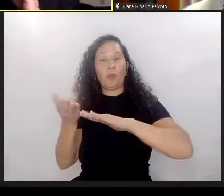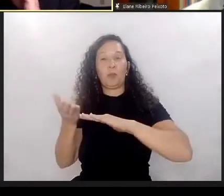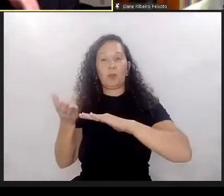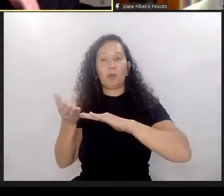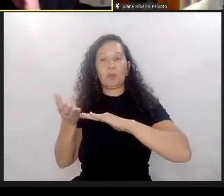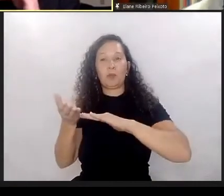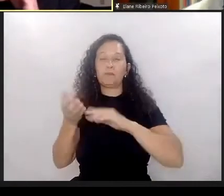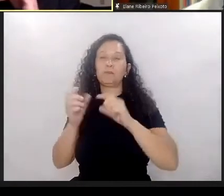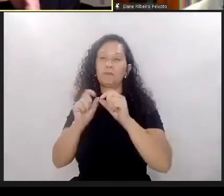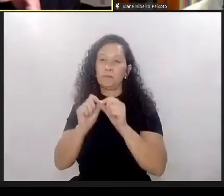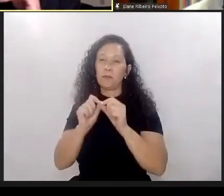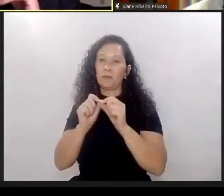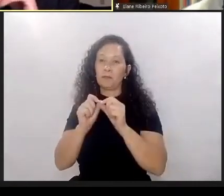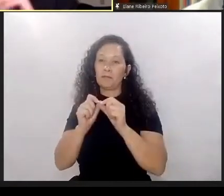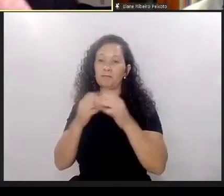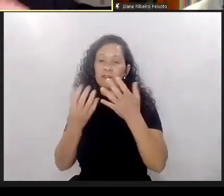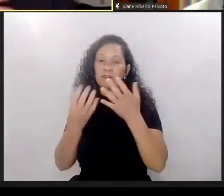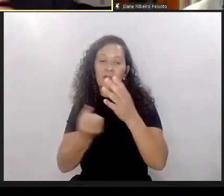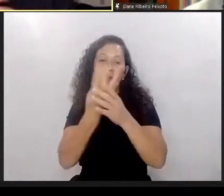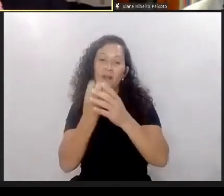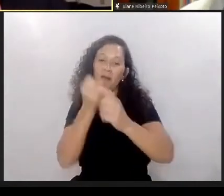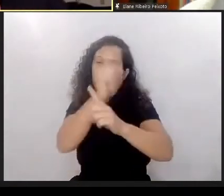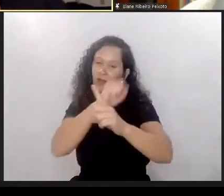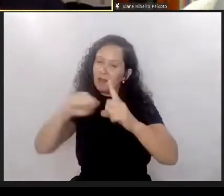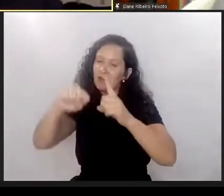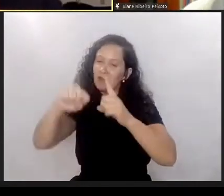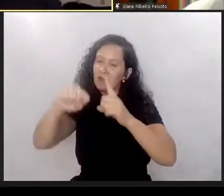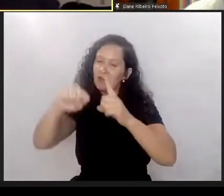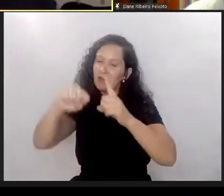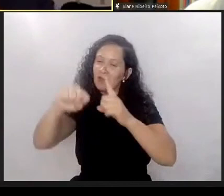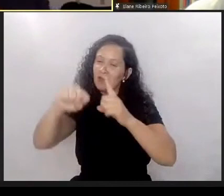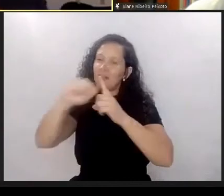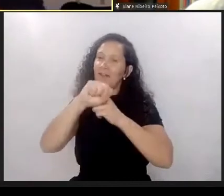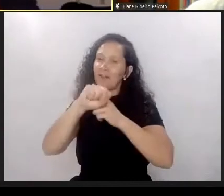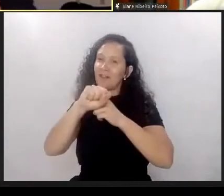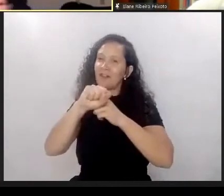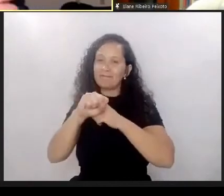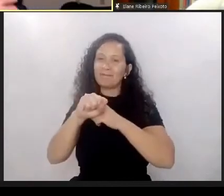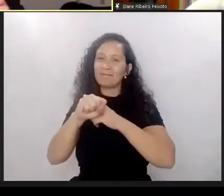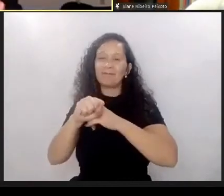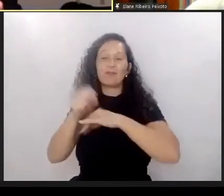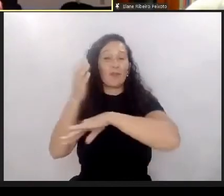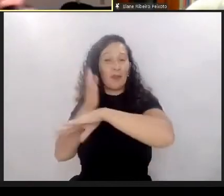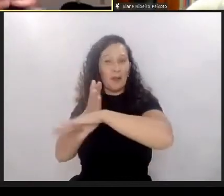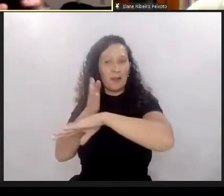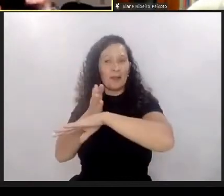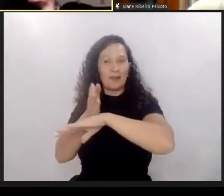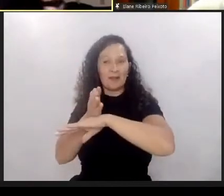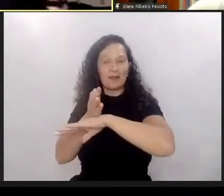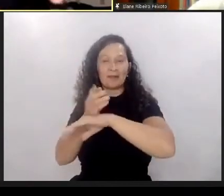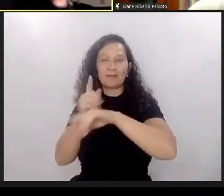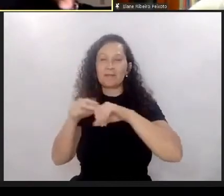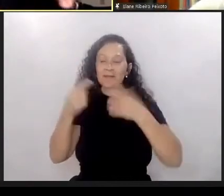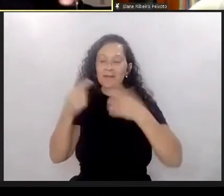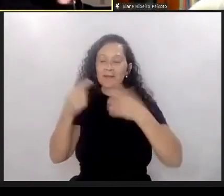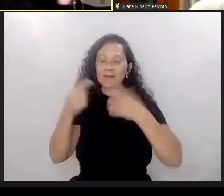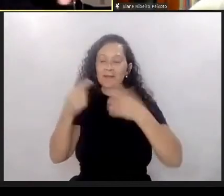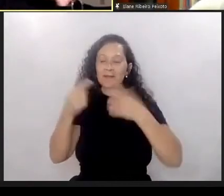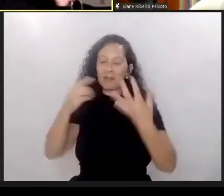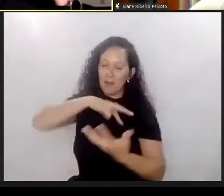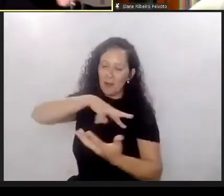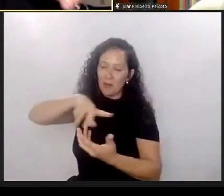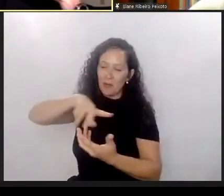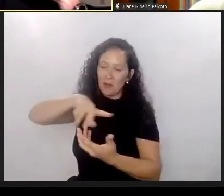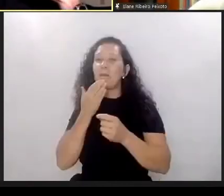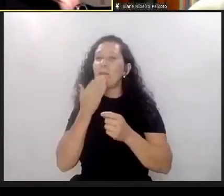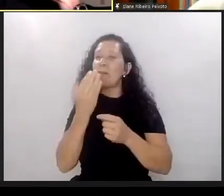da sociedade só, moderna. Mas é isso. Ou seja, ele pede para a gente